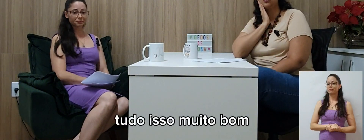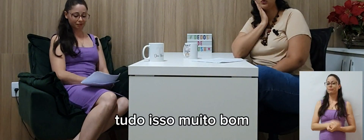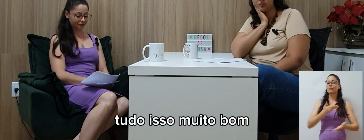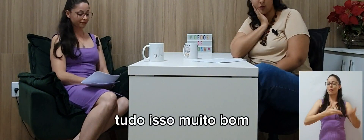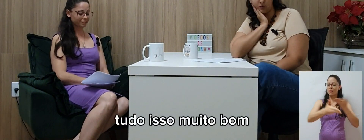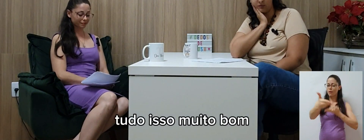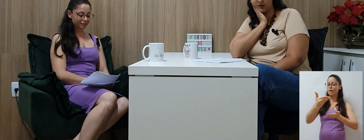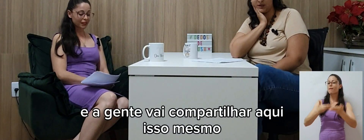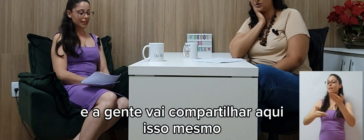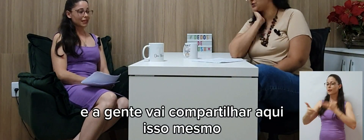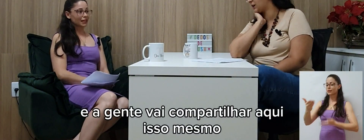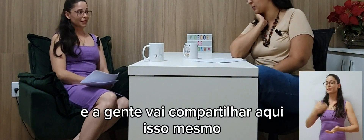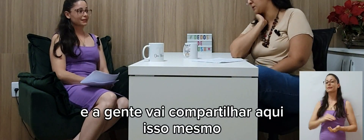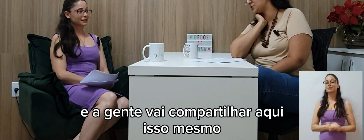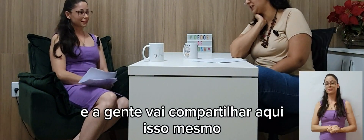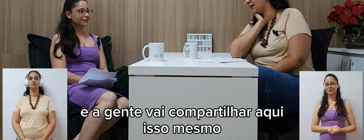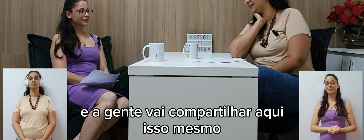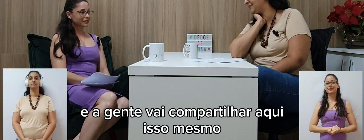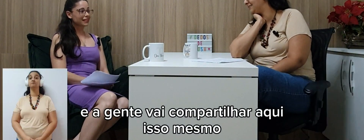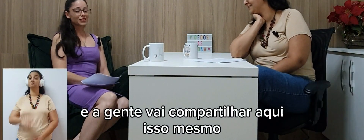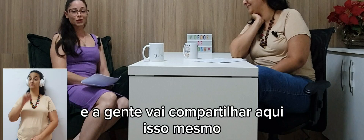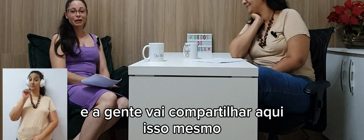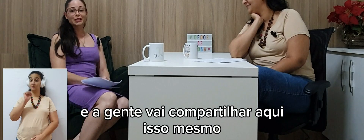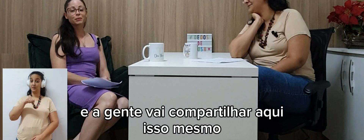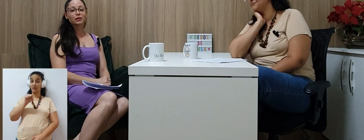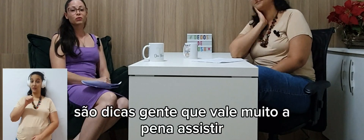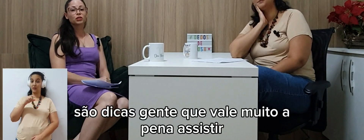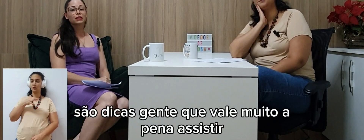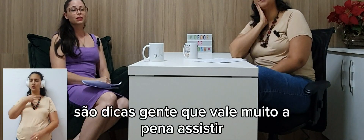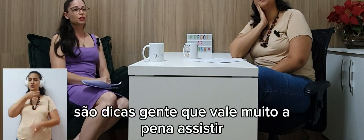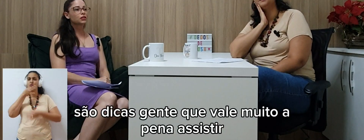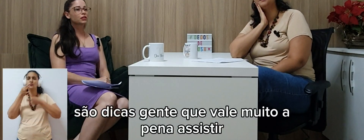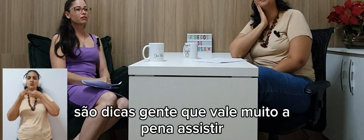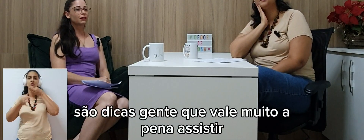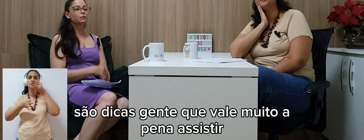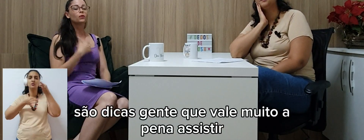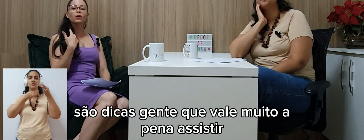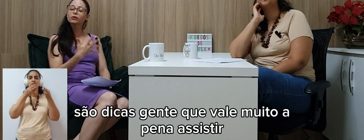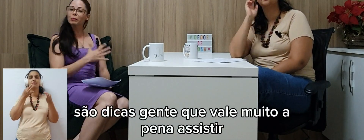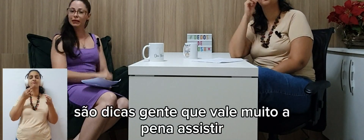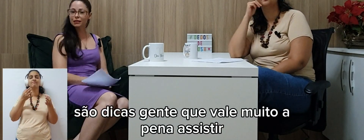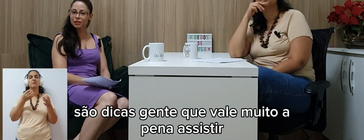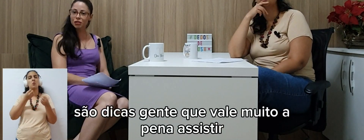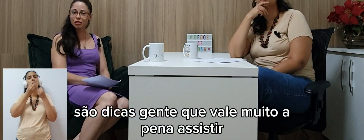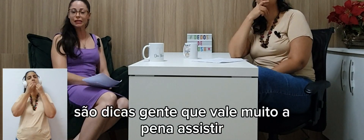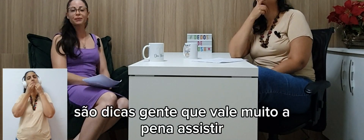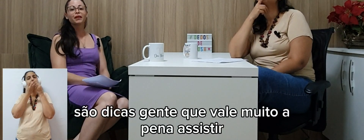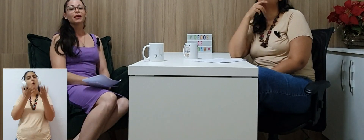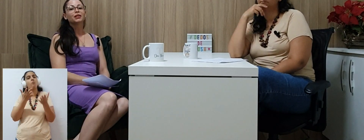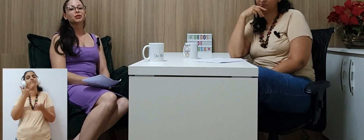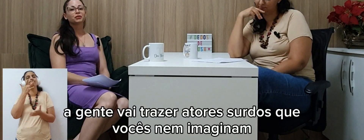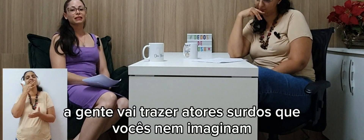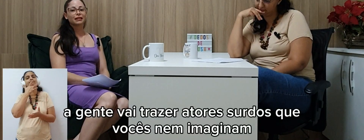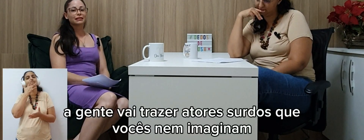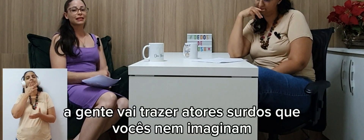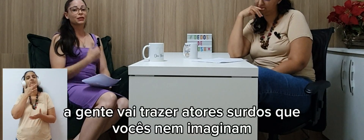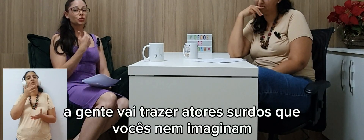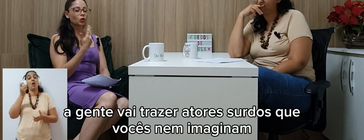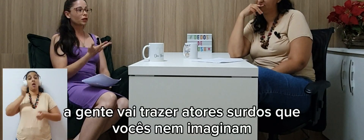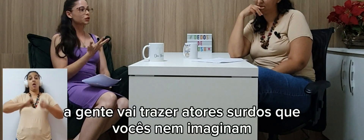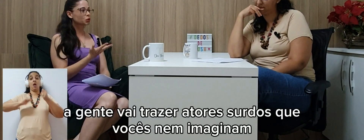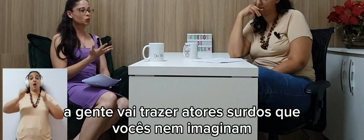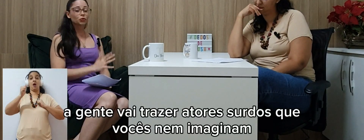isso, muito bom. E a gente vai compartilhar aqui. Isso mesmo, são dicas, gente, que vale muito a pena assistir. A gente vai